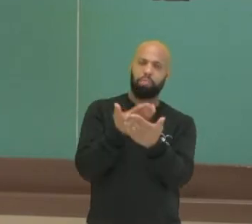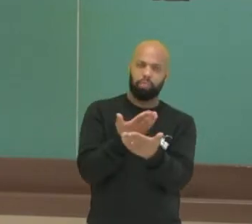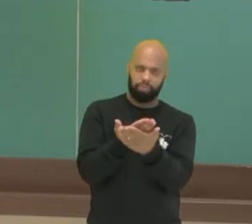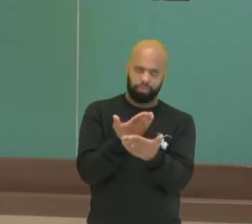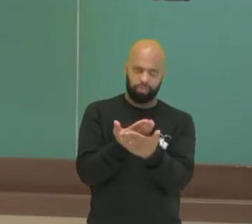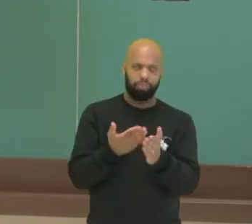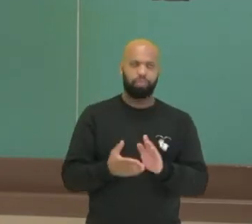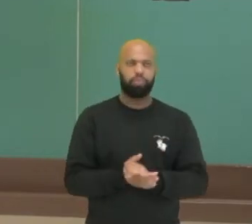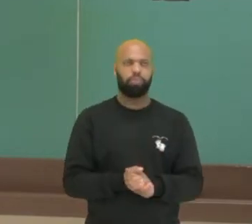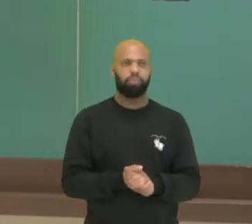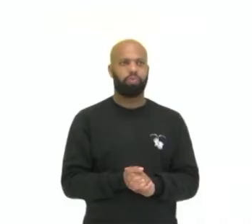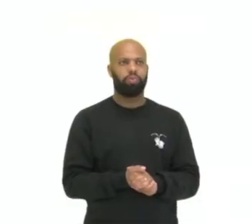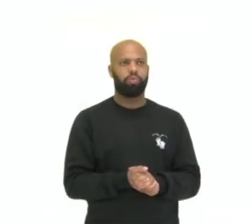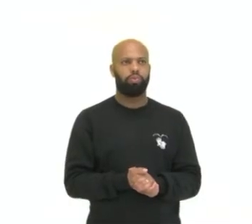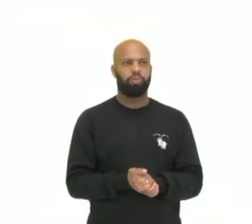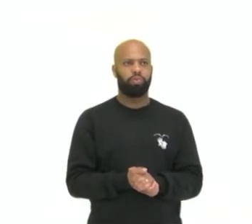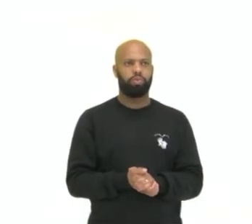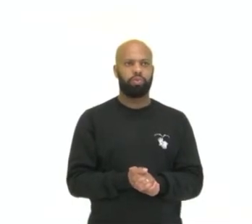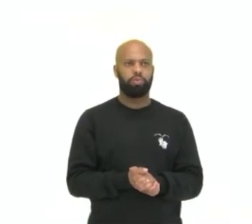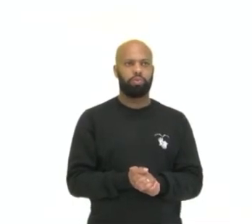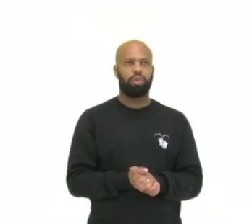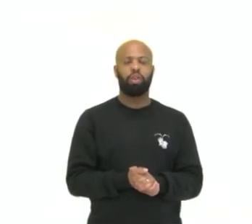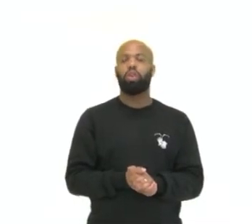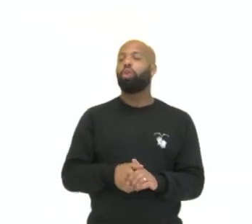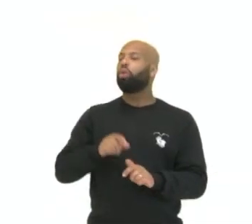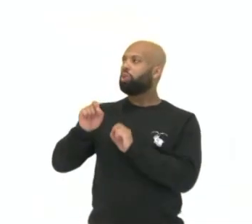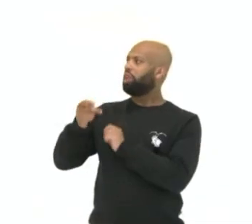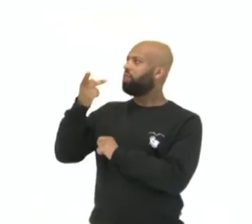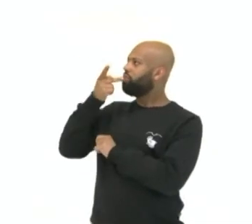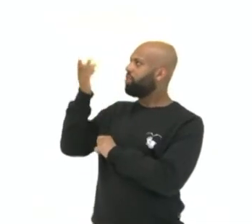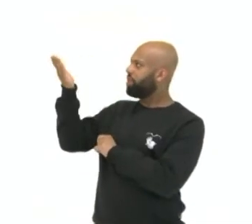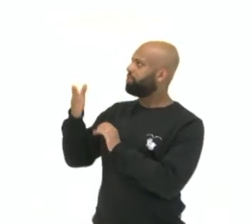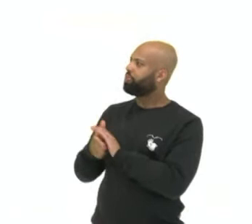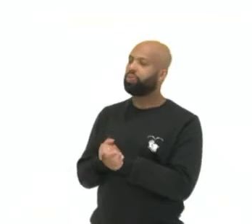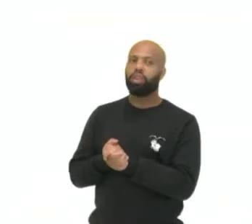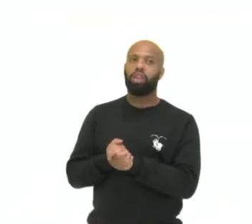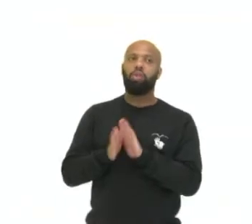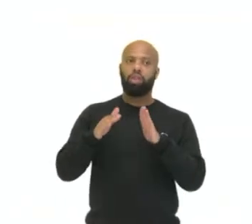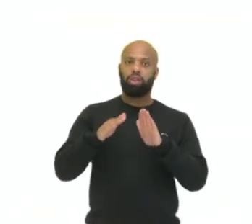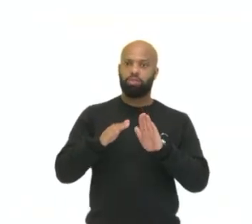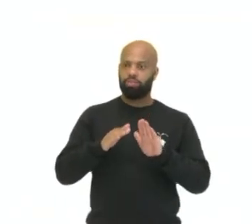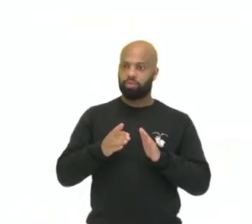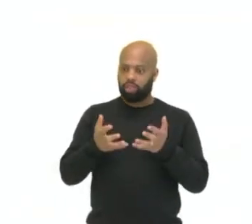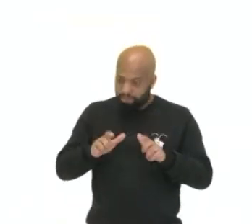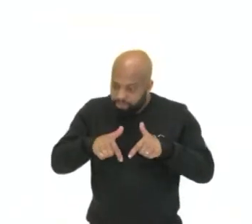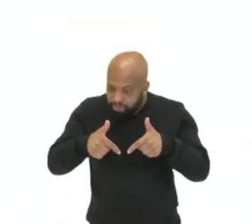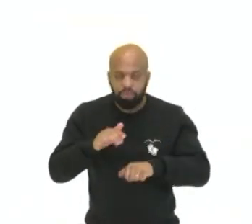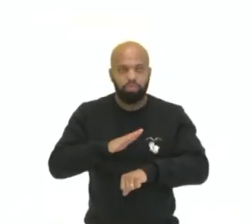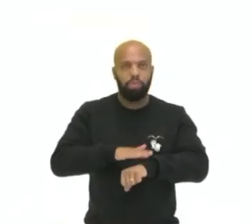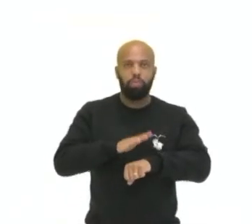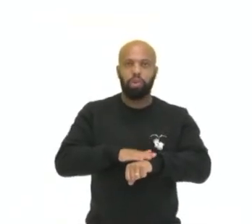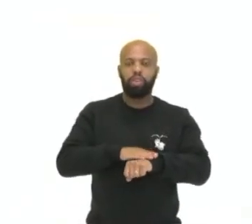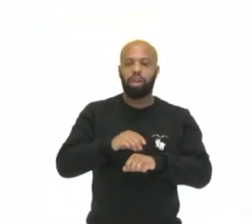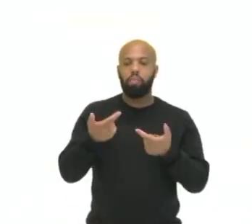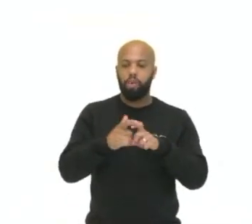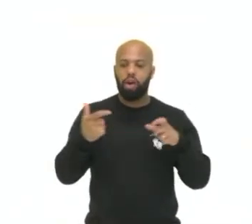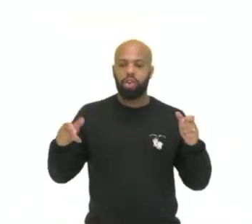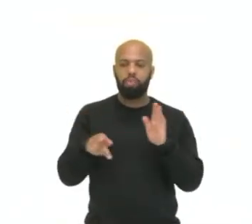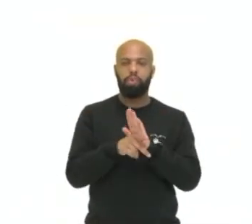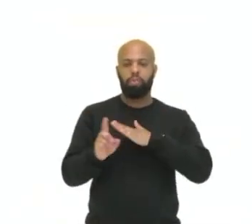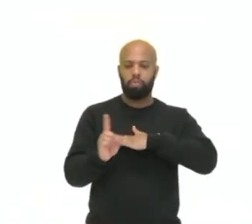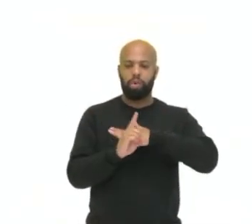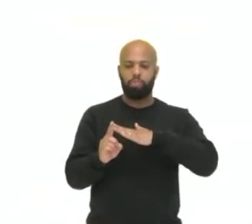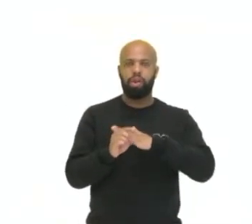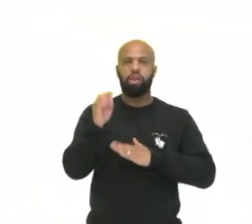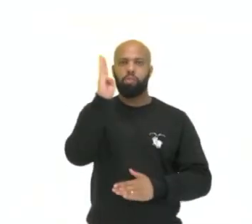videoaulas, ok? Então, a nossa sugestão consiste em afirmar que a impulsividade da maioria dos consumidores brasileiros nas compras